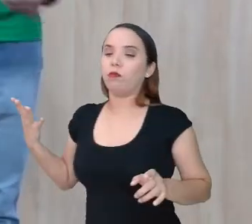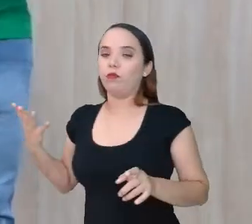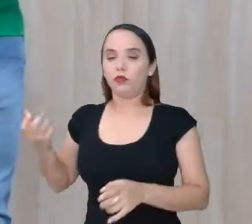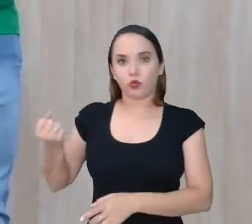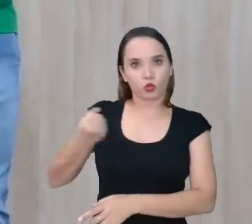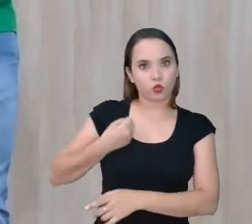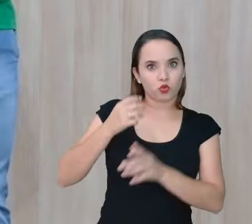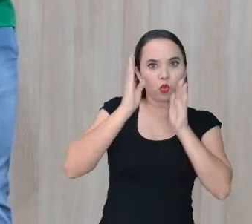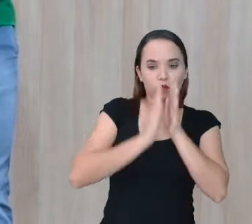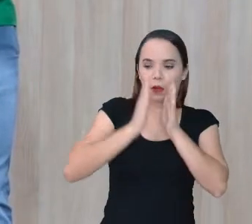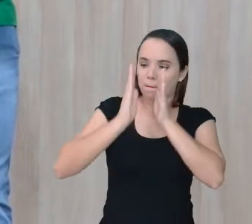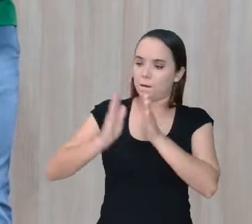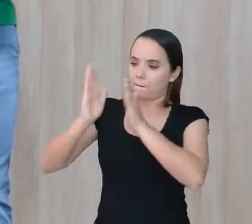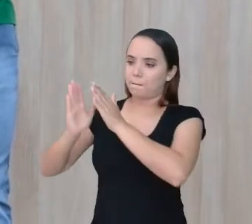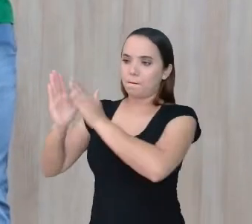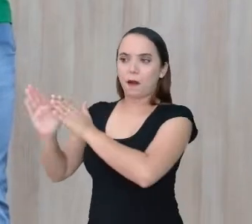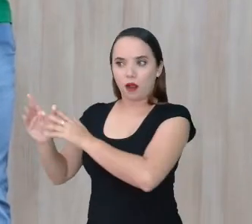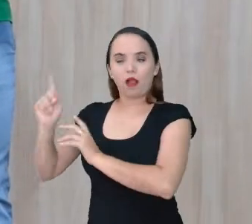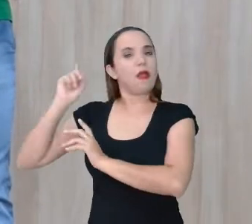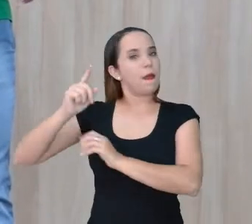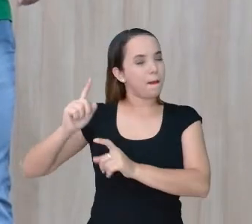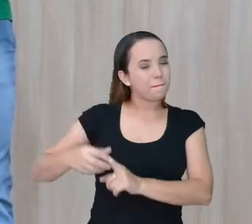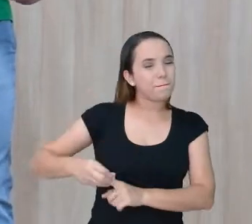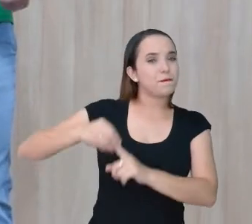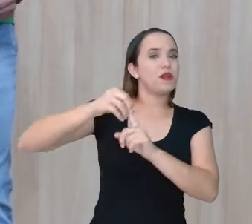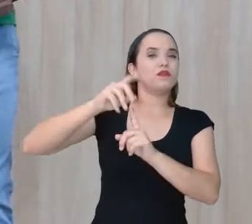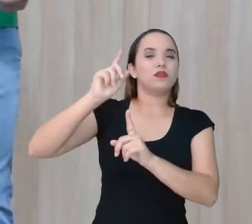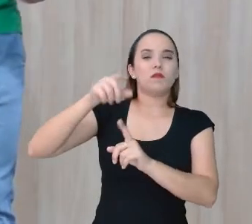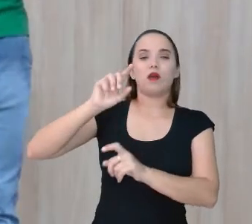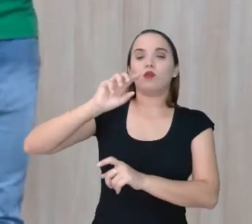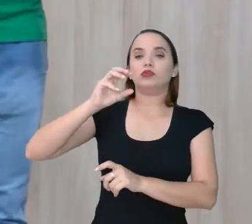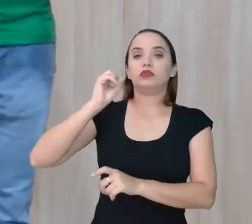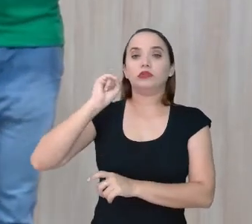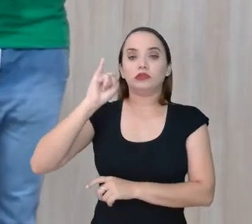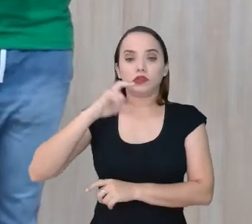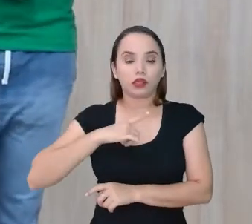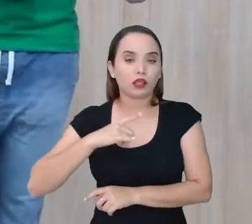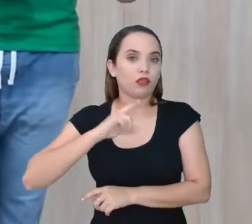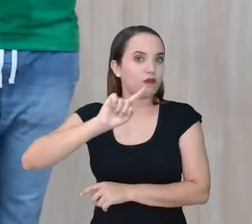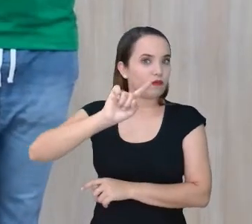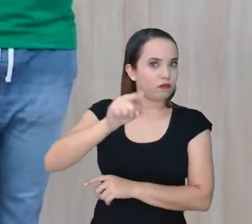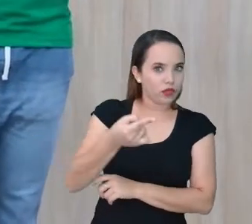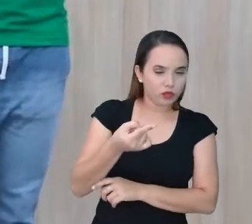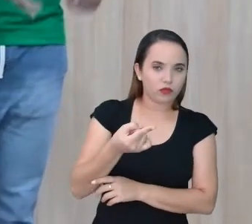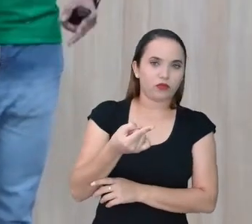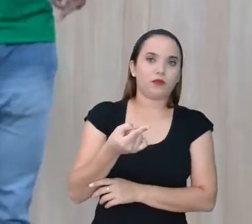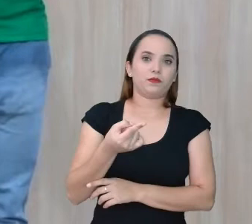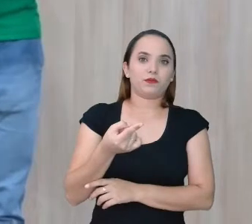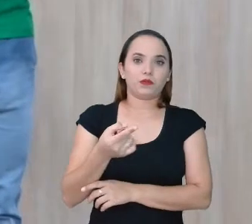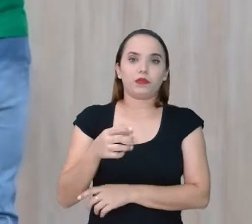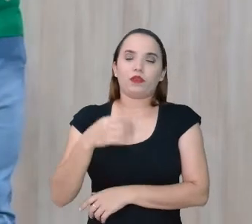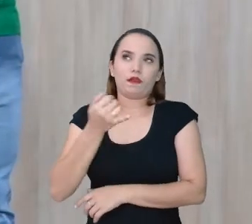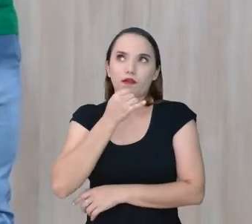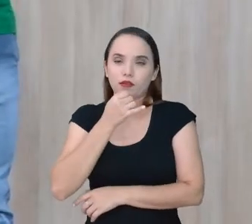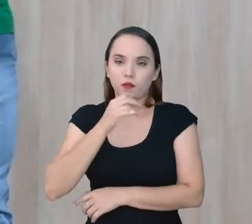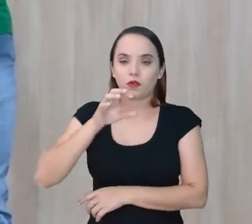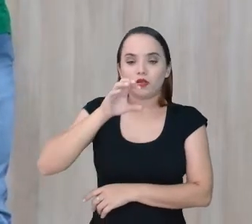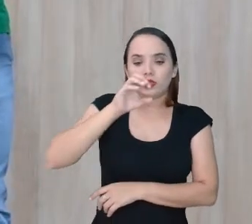A gente vê aí, principalmente em relação à vírgula, tá? Se você encontra a vírgula aí, 0,